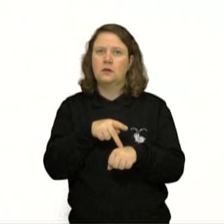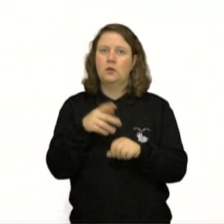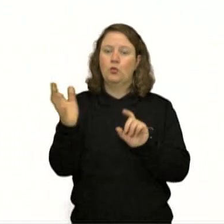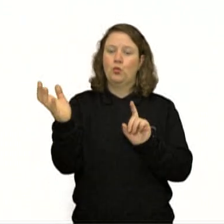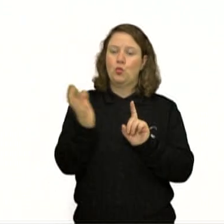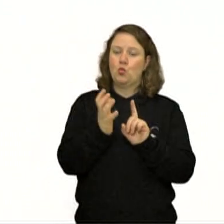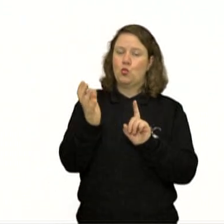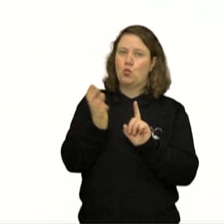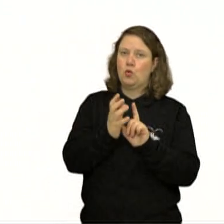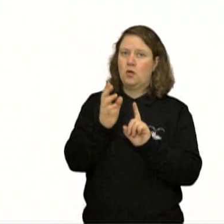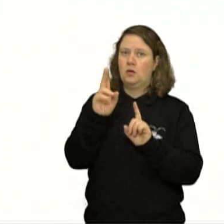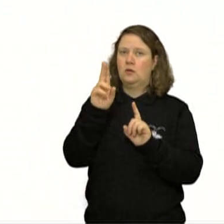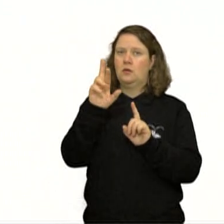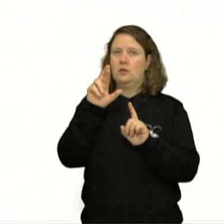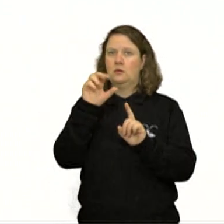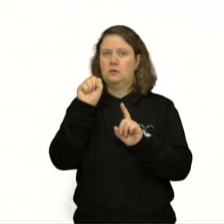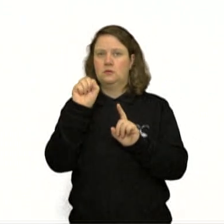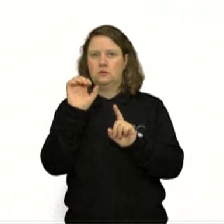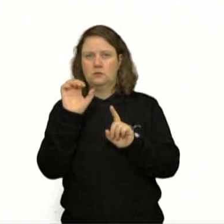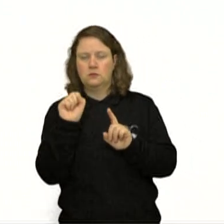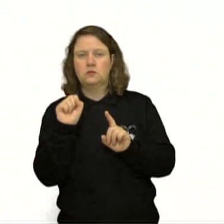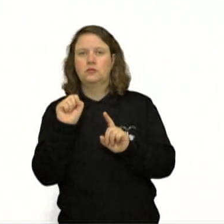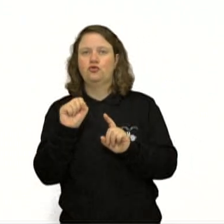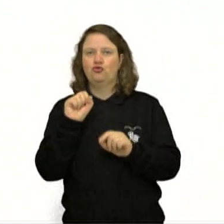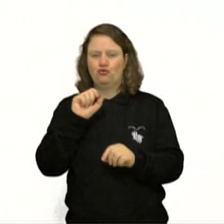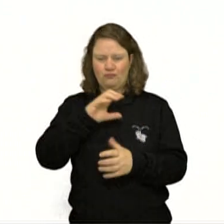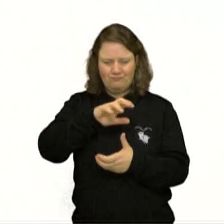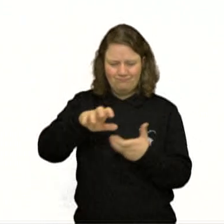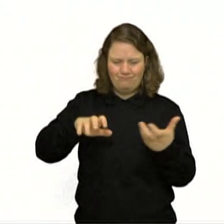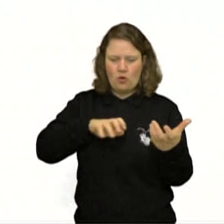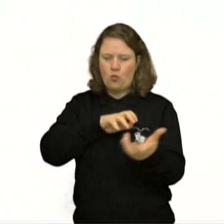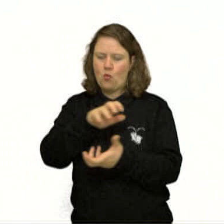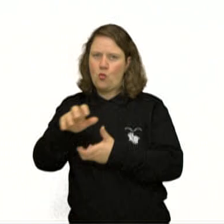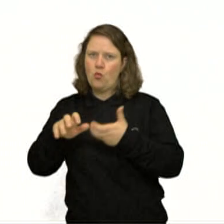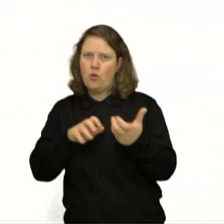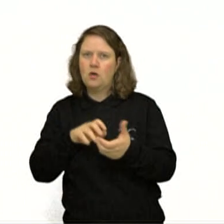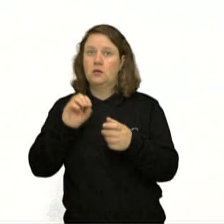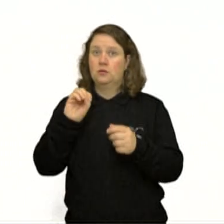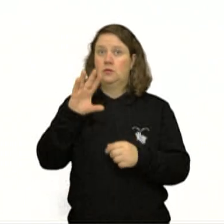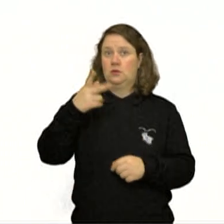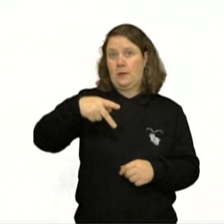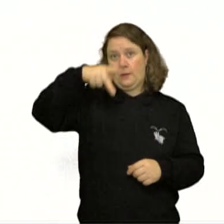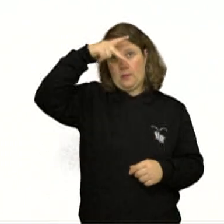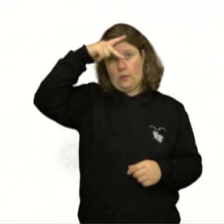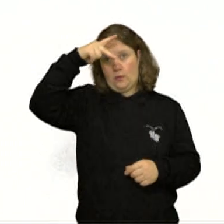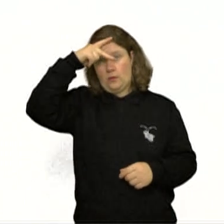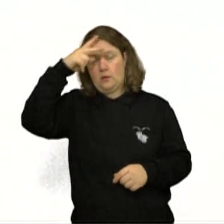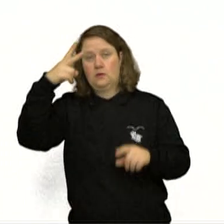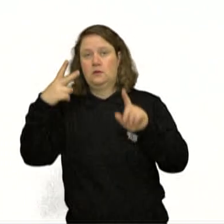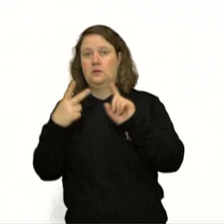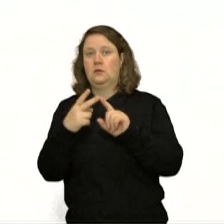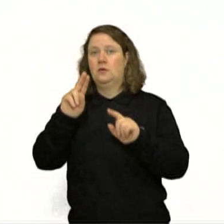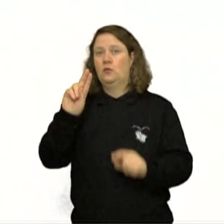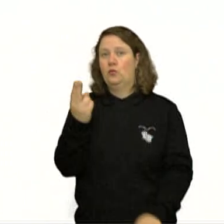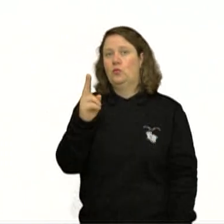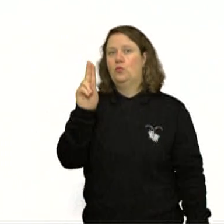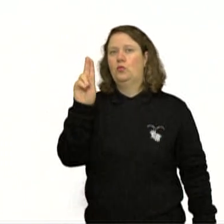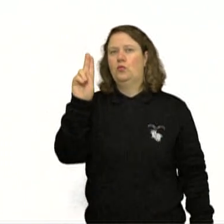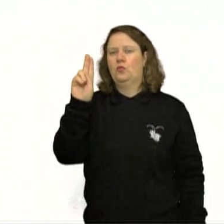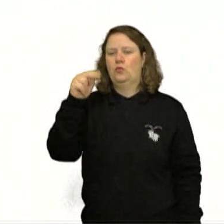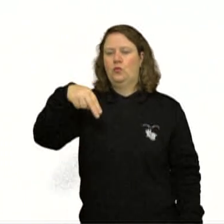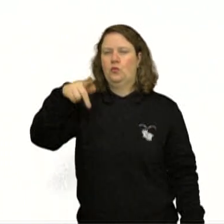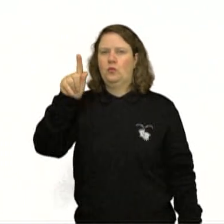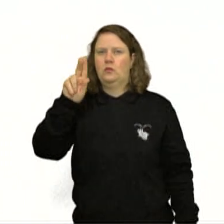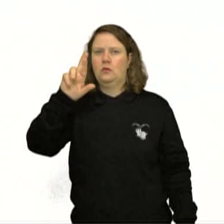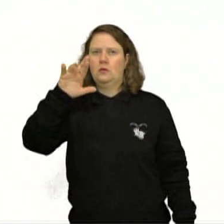influência soviética. Revoltas antissoviéticas passaram a ocorrer na Polônia e na Hungria, mas que foram reprimidas, revelando os limites